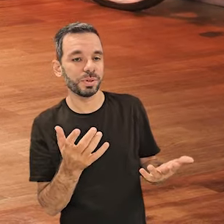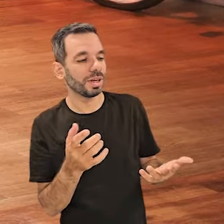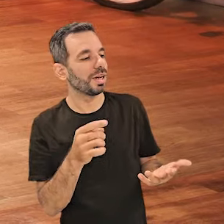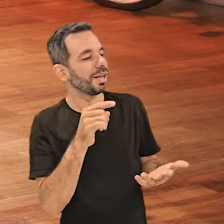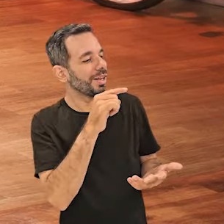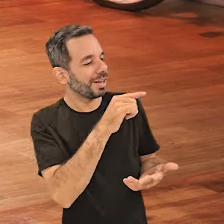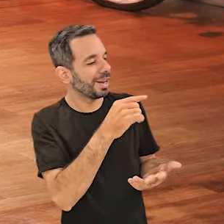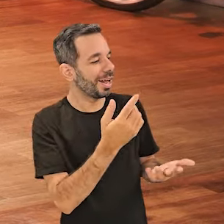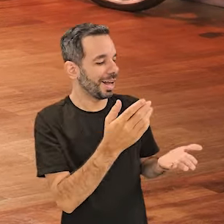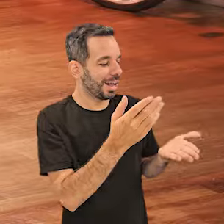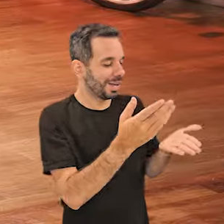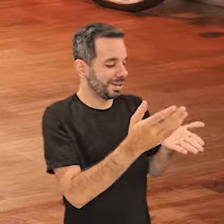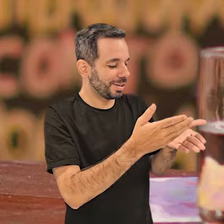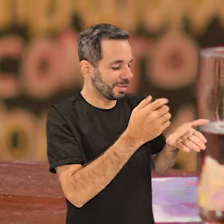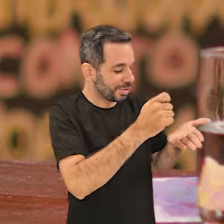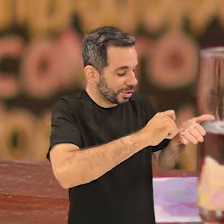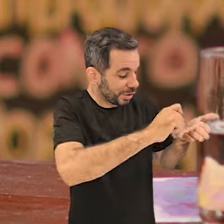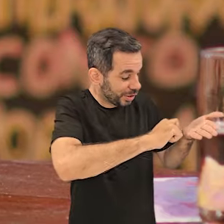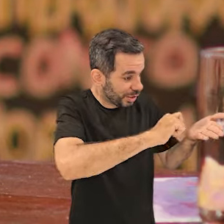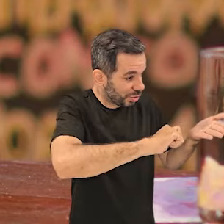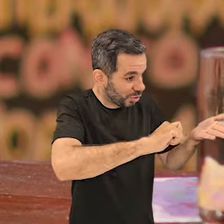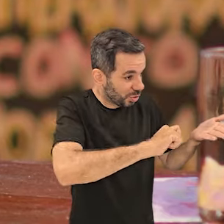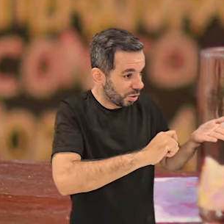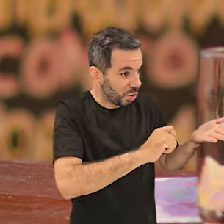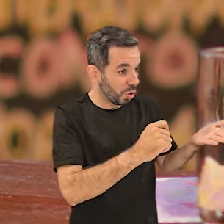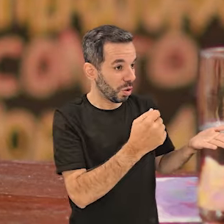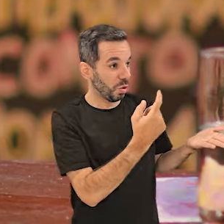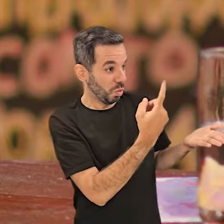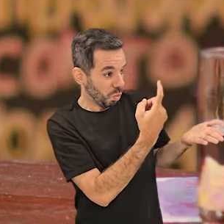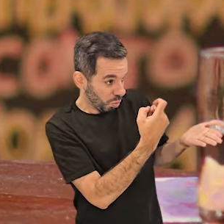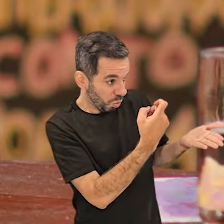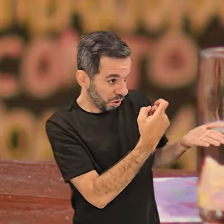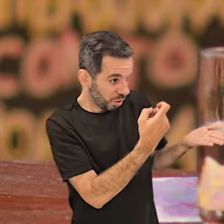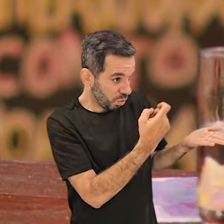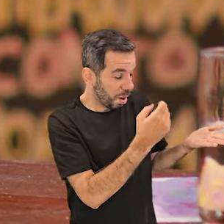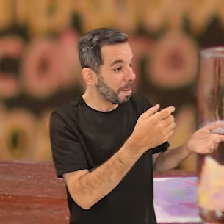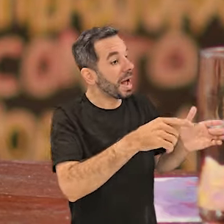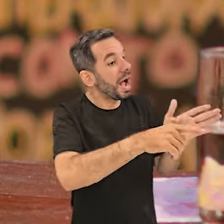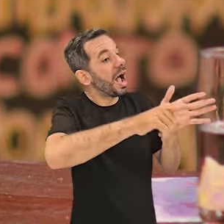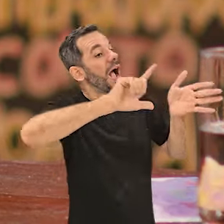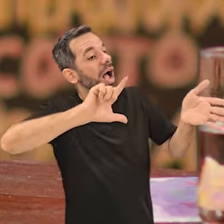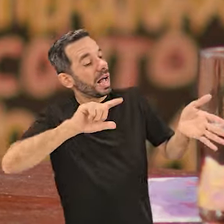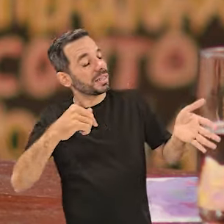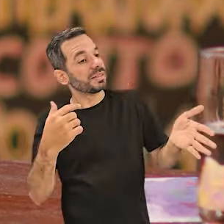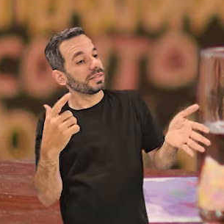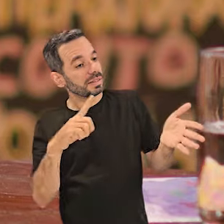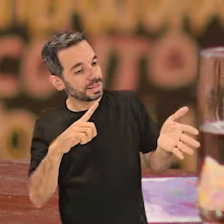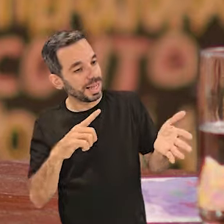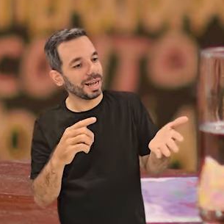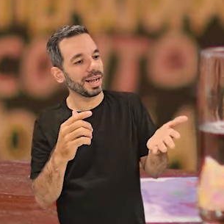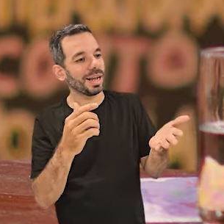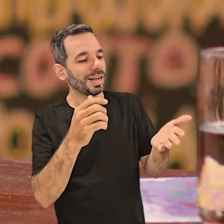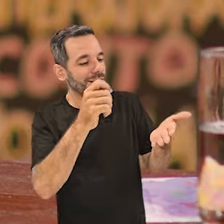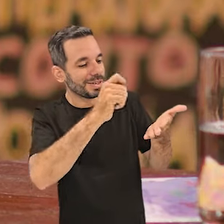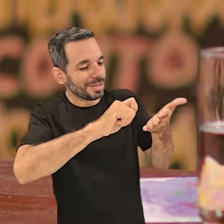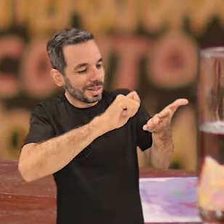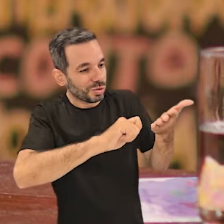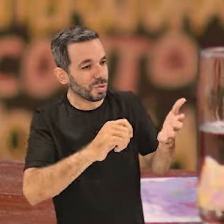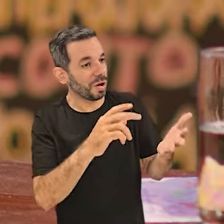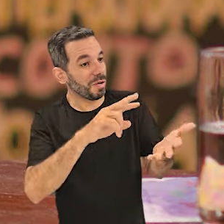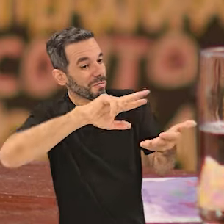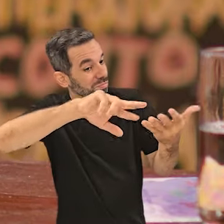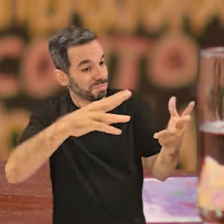surgiram após as coletâneas. Eu falei para você em off, inclusive eu, né? Sim. Saio da coletânea, que é esse processo inicial para quem